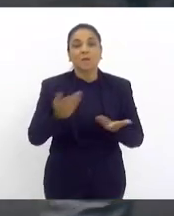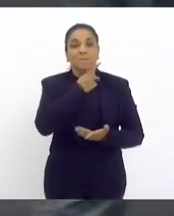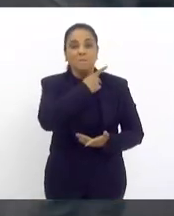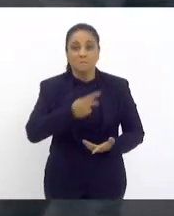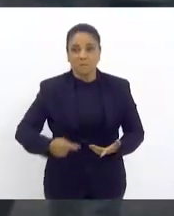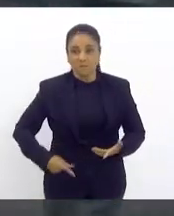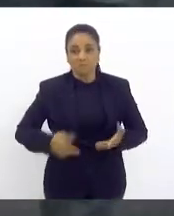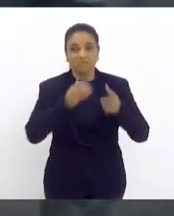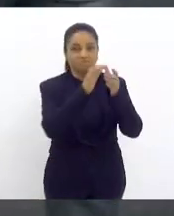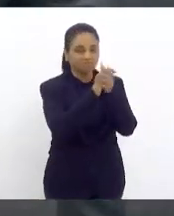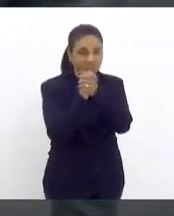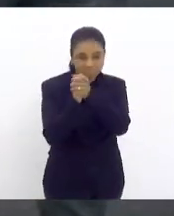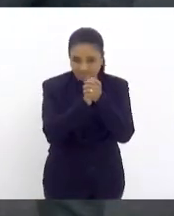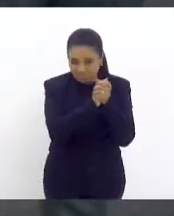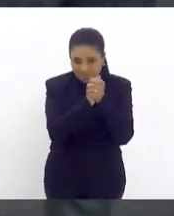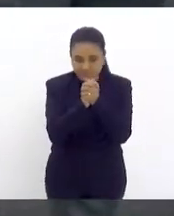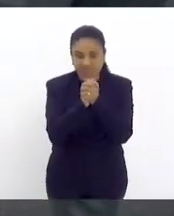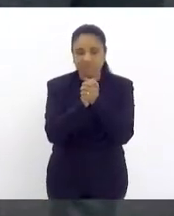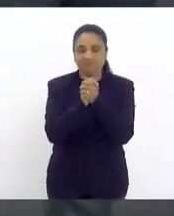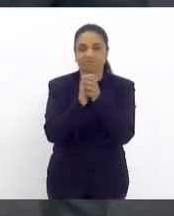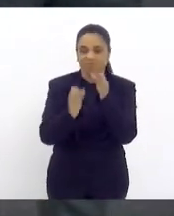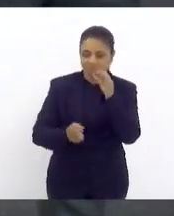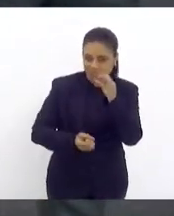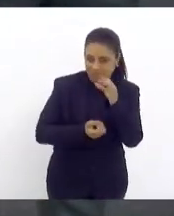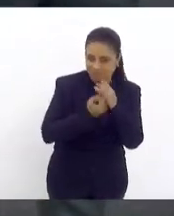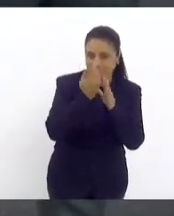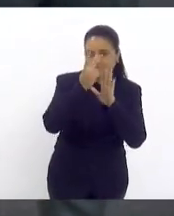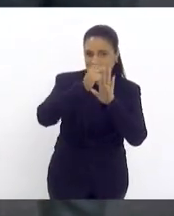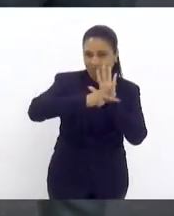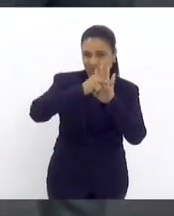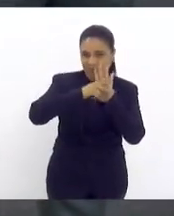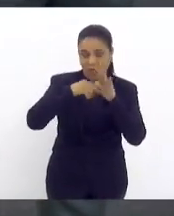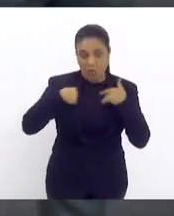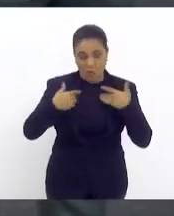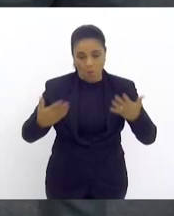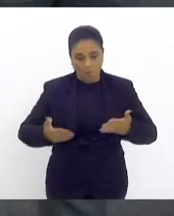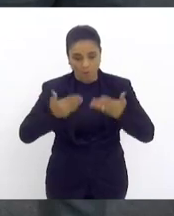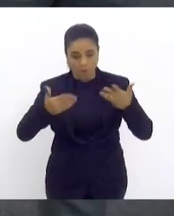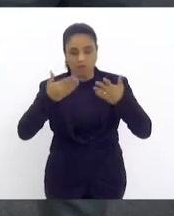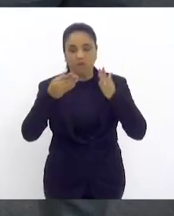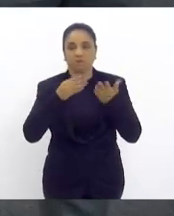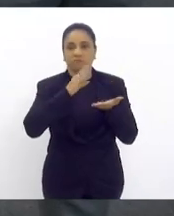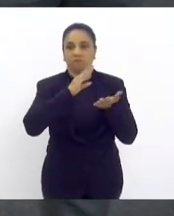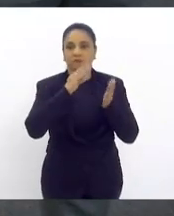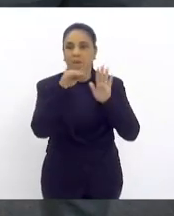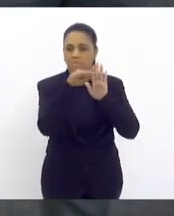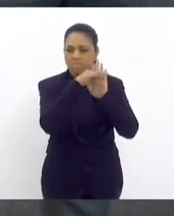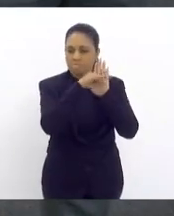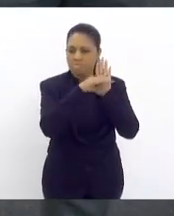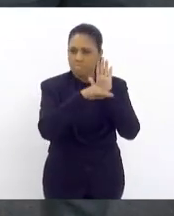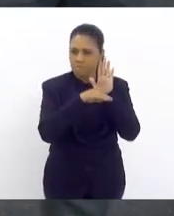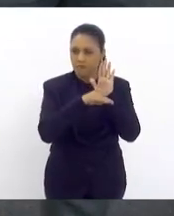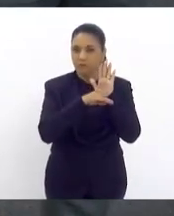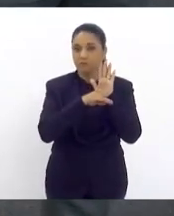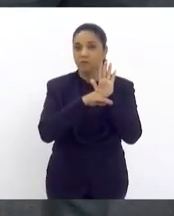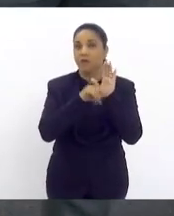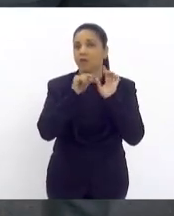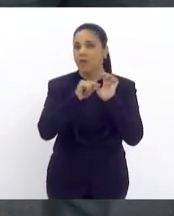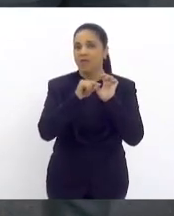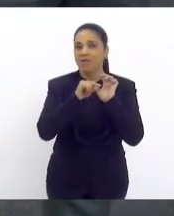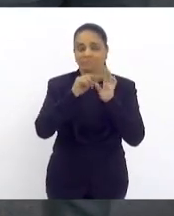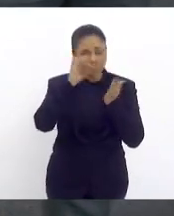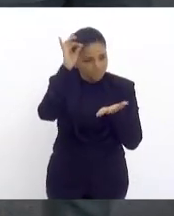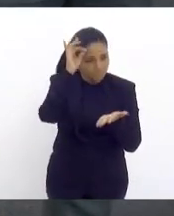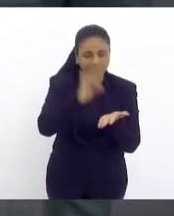parabenizar os autores eu sou muito motivado com a pauta em primeiro lugar porque a pauta absolutamente